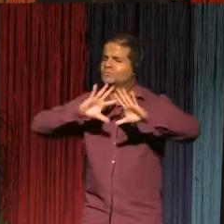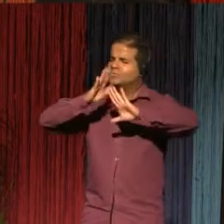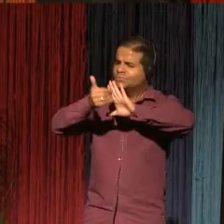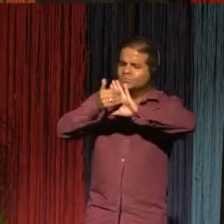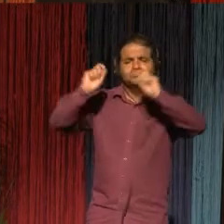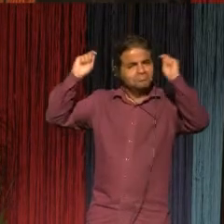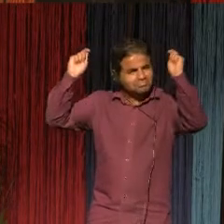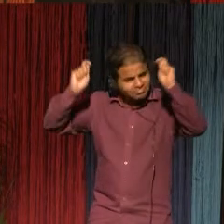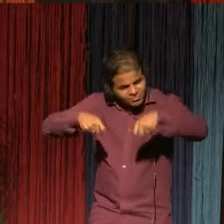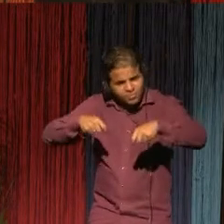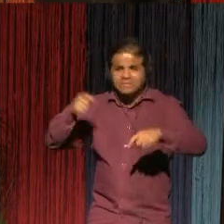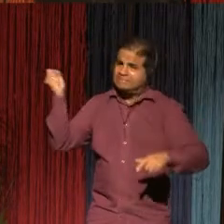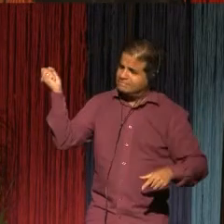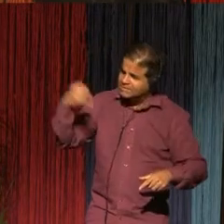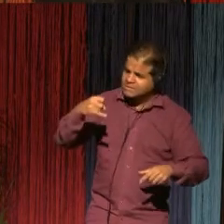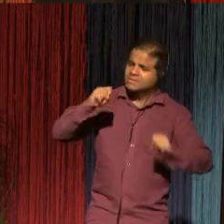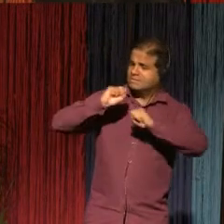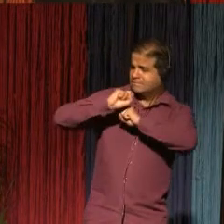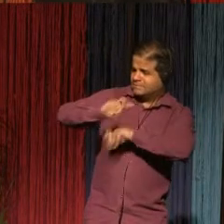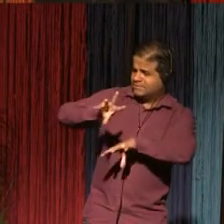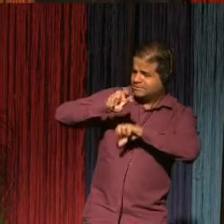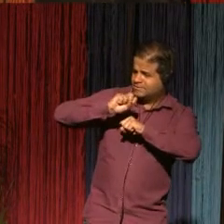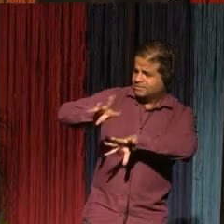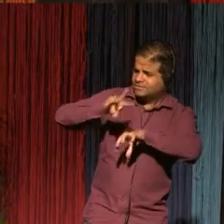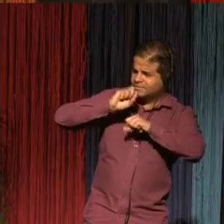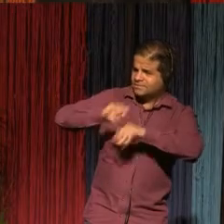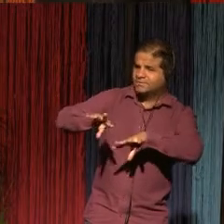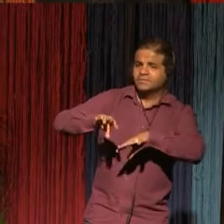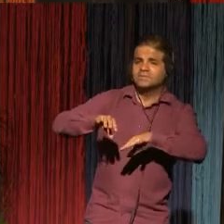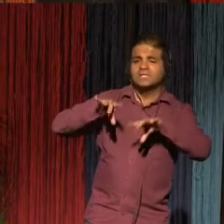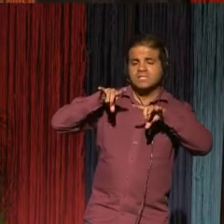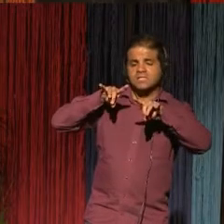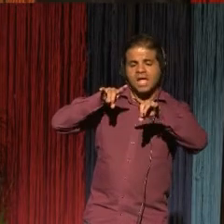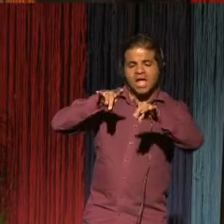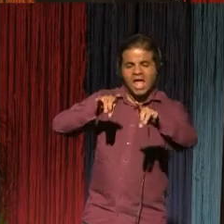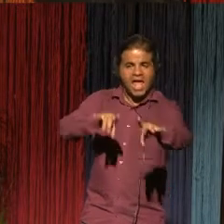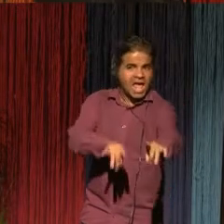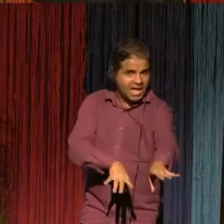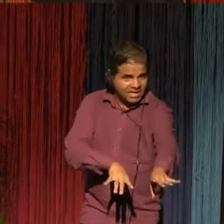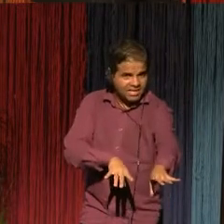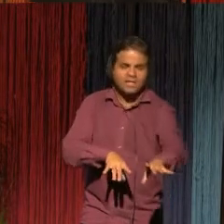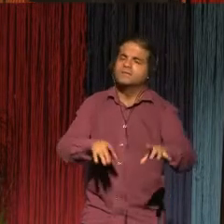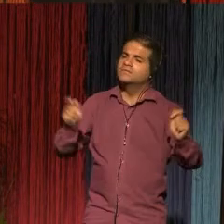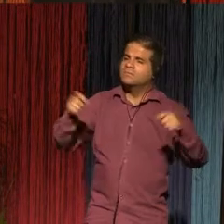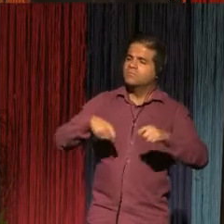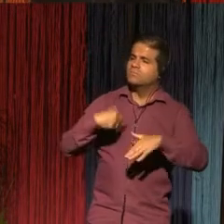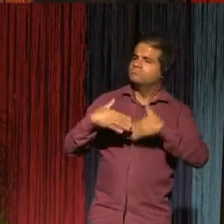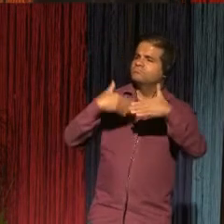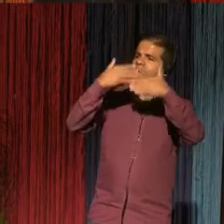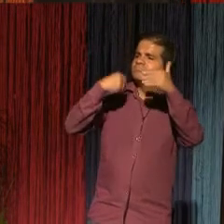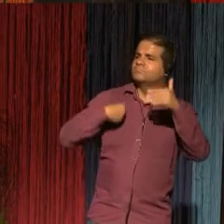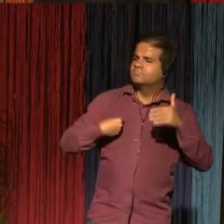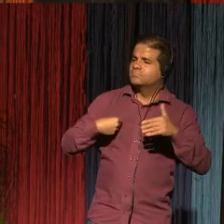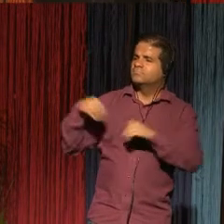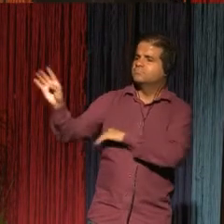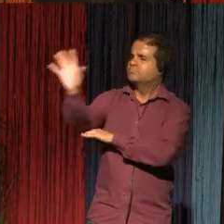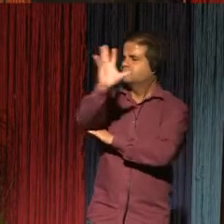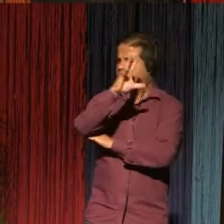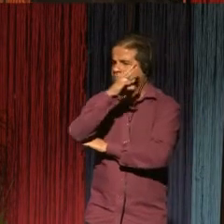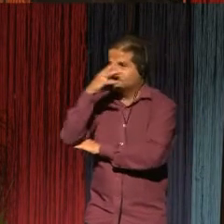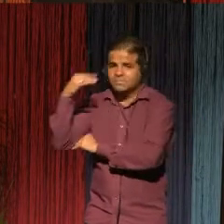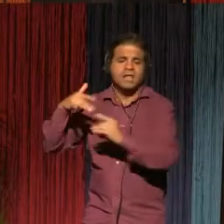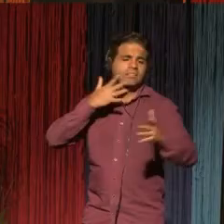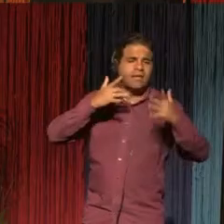todas podem ser ensinadas através de técnicas de sobrevivência na selva, teatro,